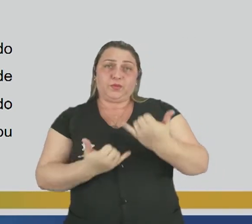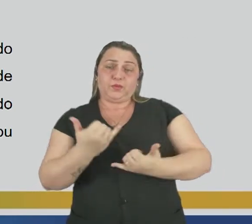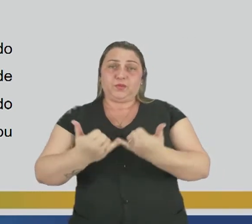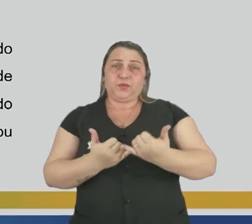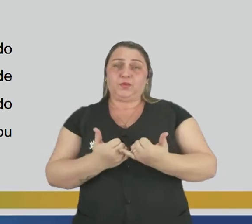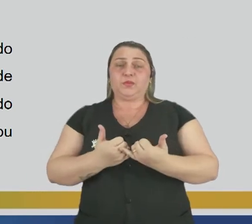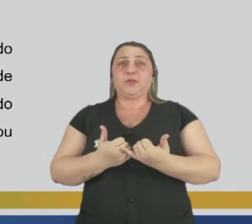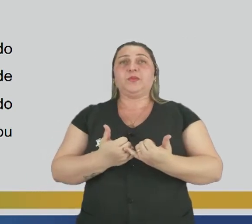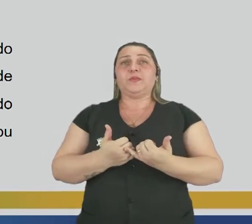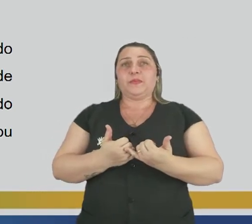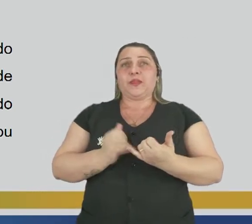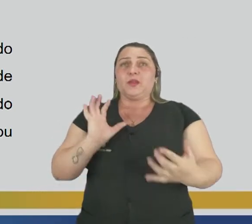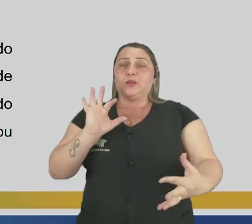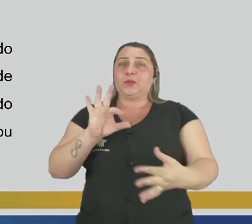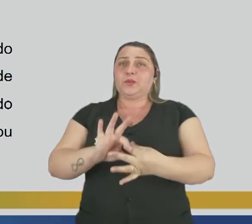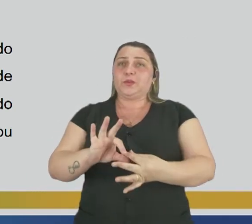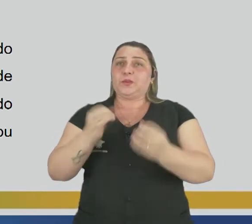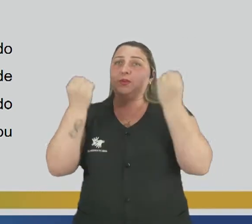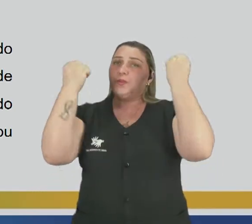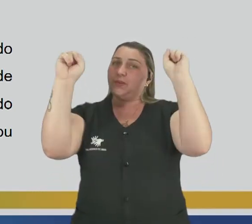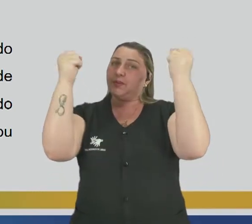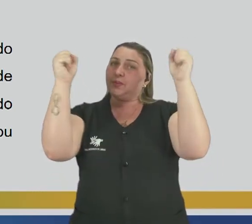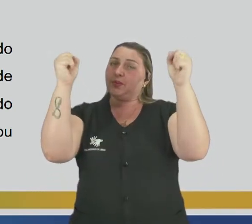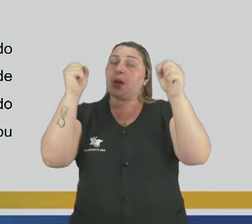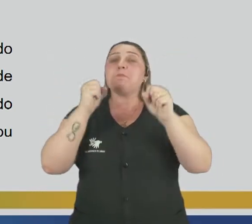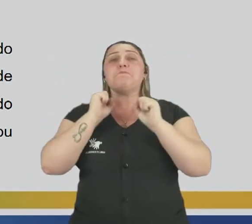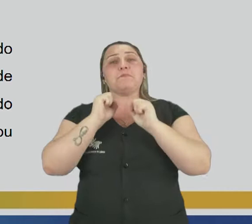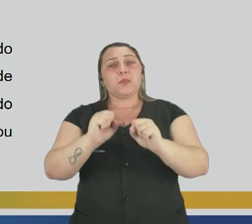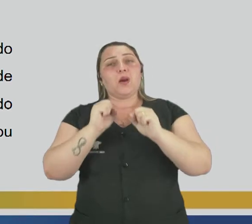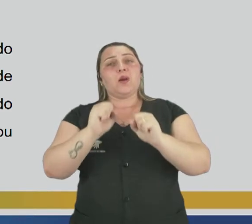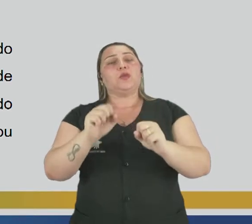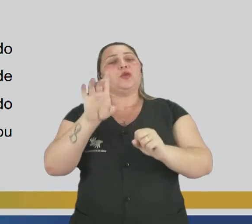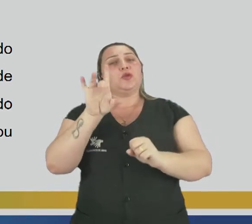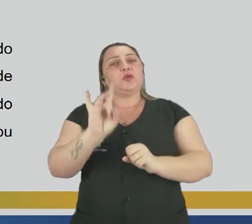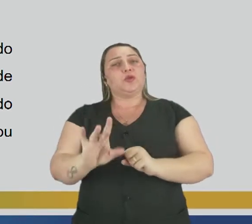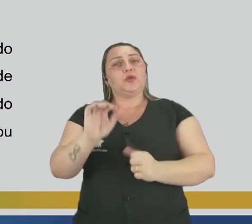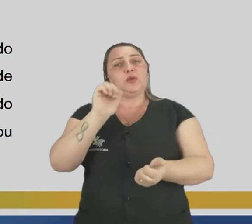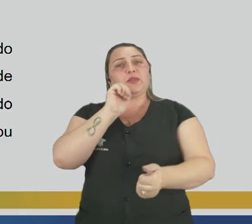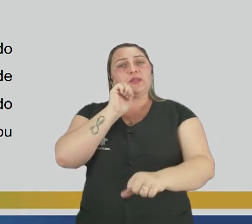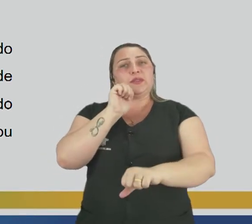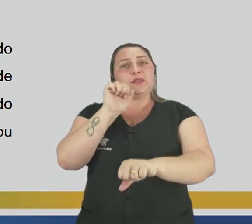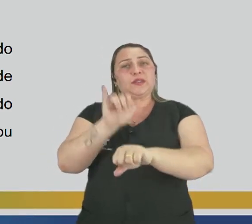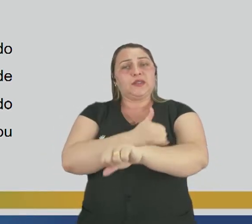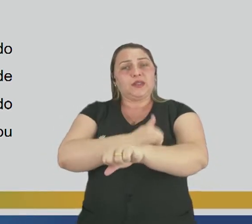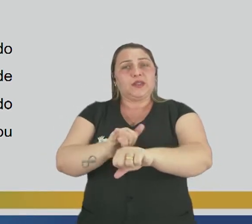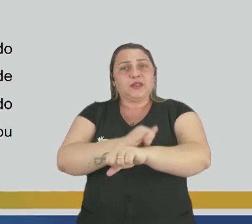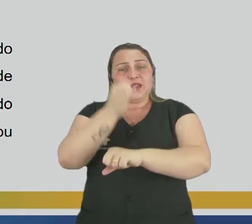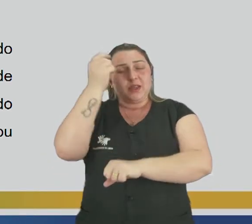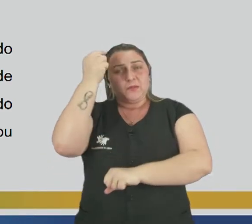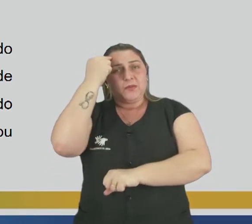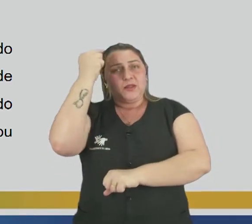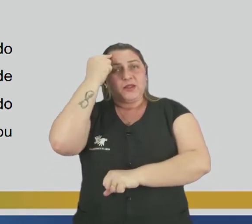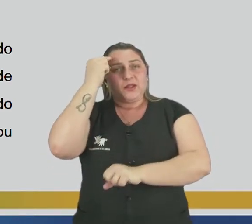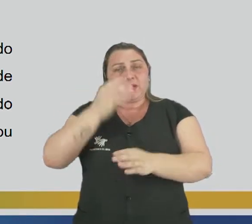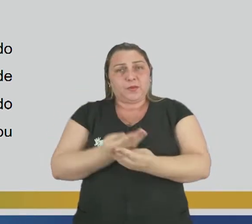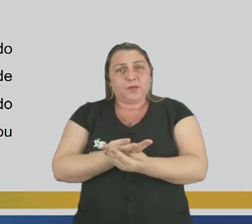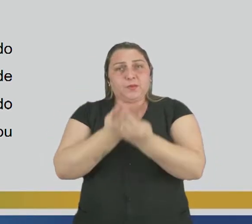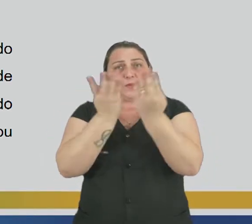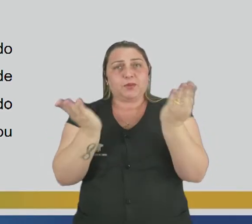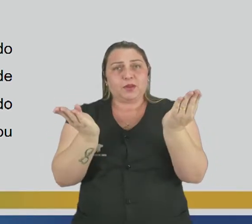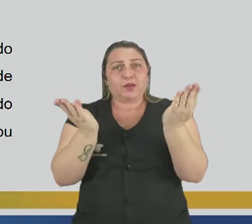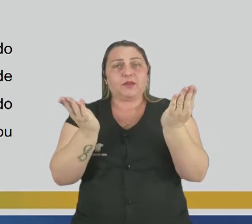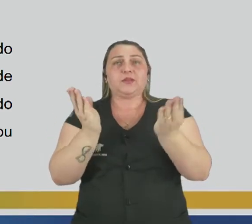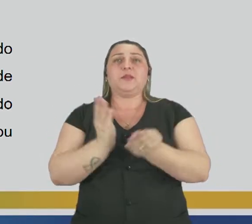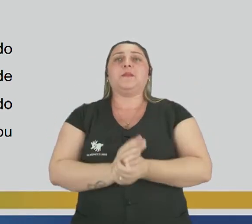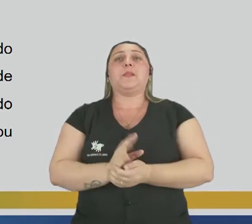Os jogos não são necessariamente ligados à atividade física, podendo envolver apenas estratégia e raciocínio, como jogos de carta ou jogos de